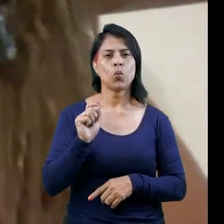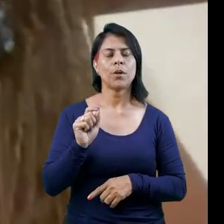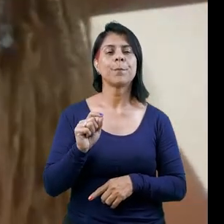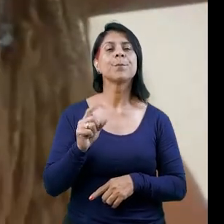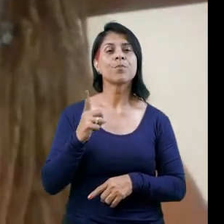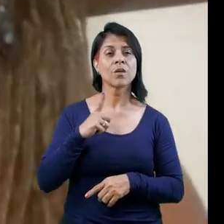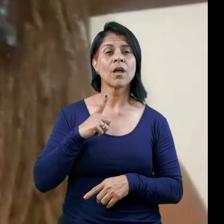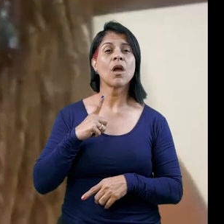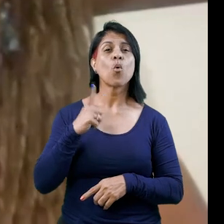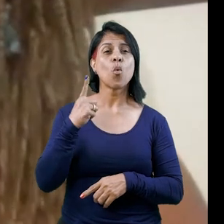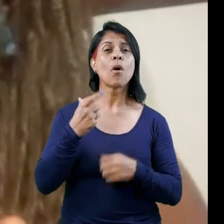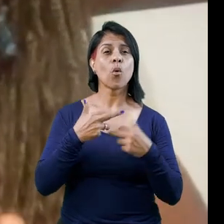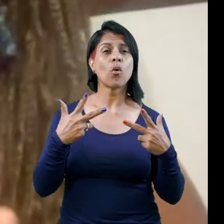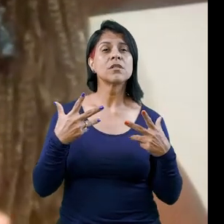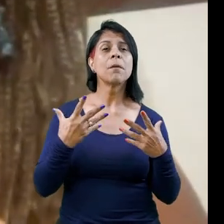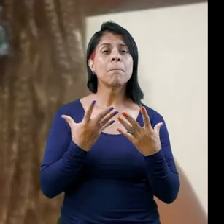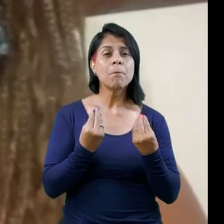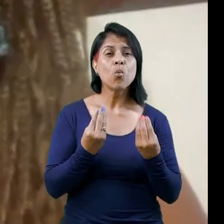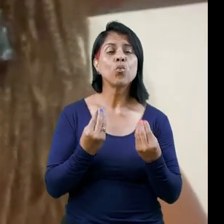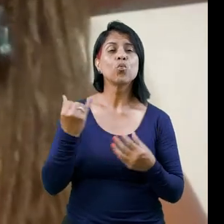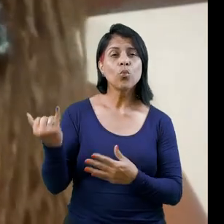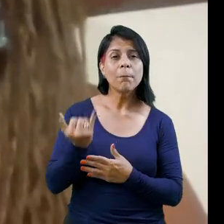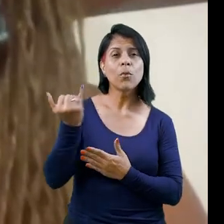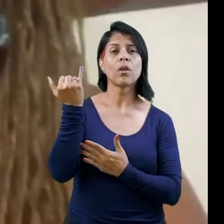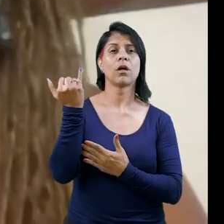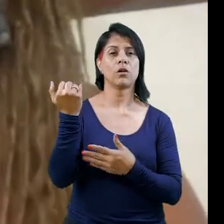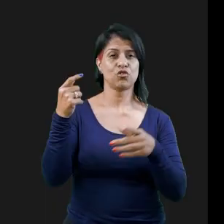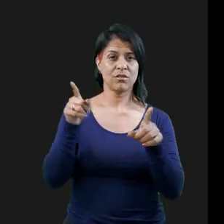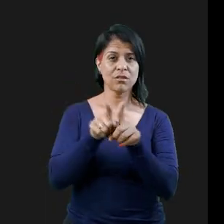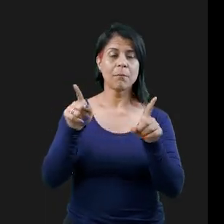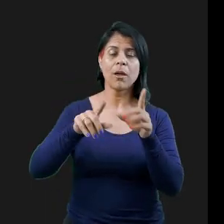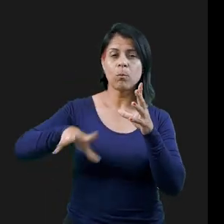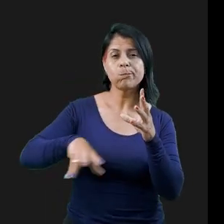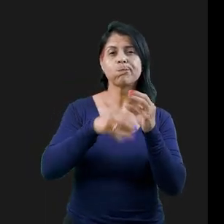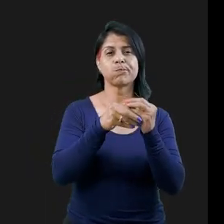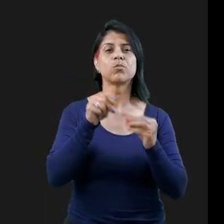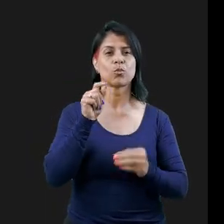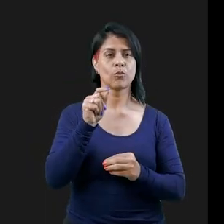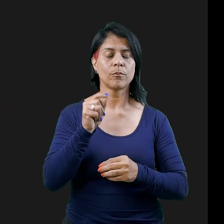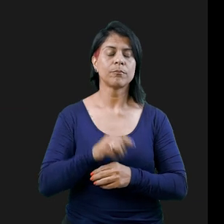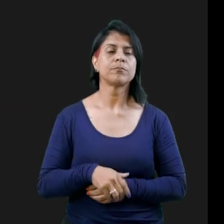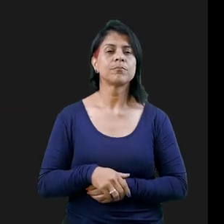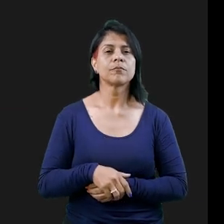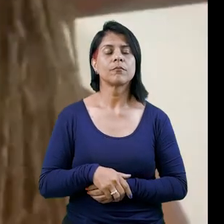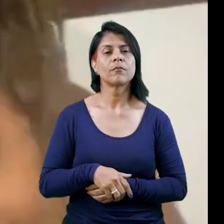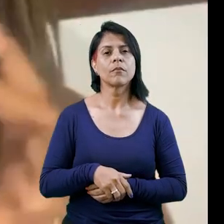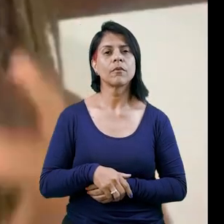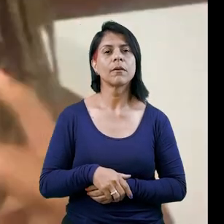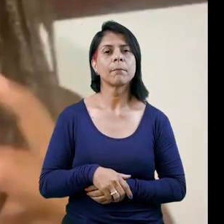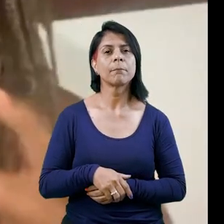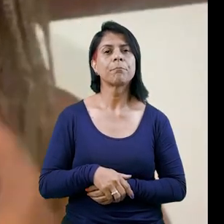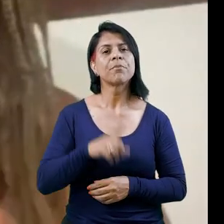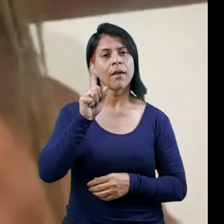muito importante, que eu acho que talvez seja um estopim, que é eu acho que